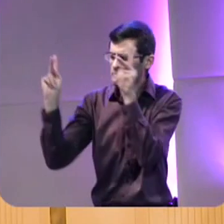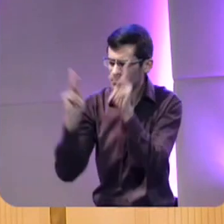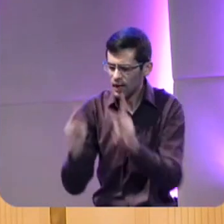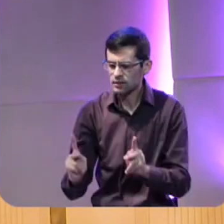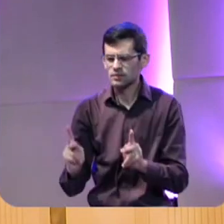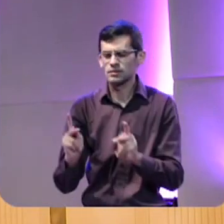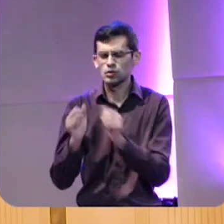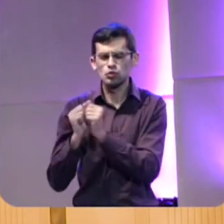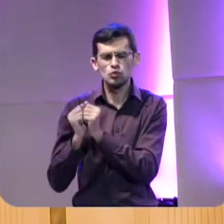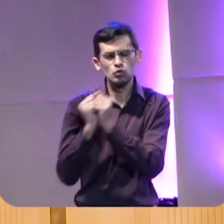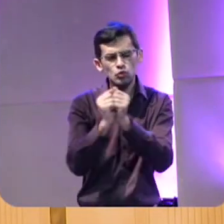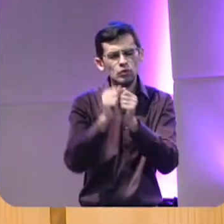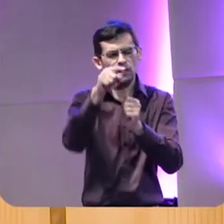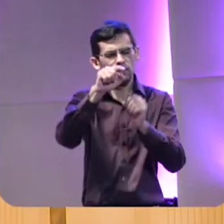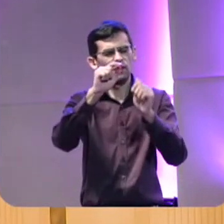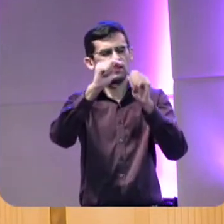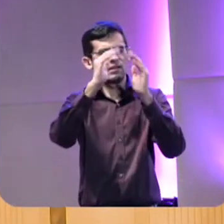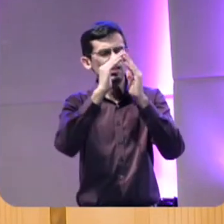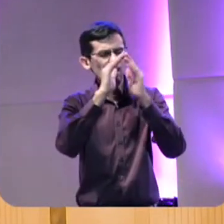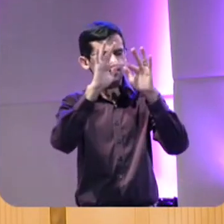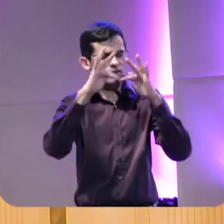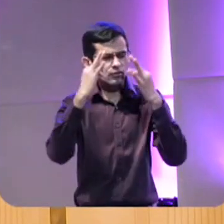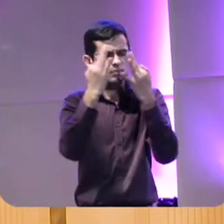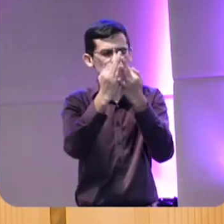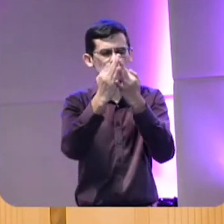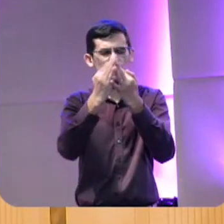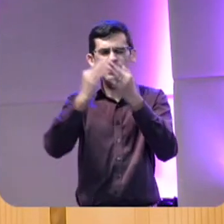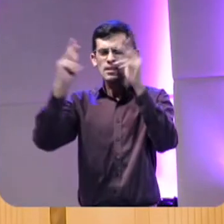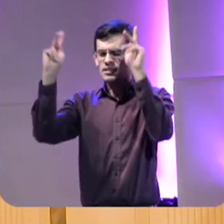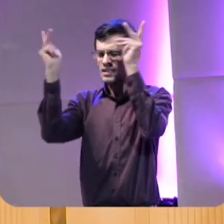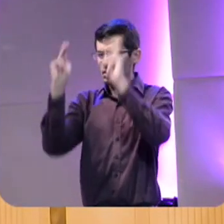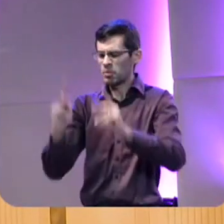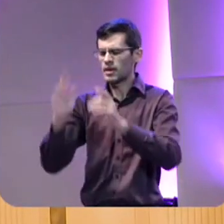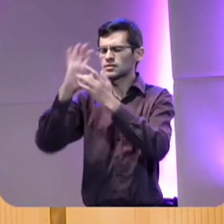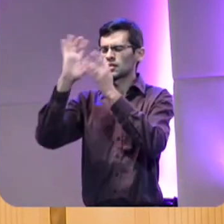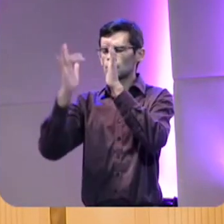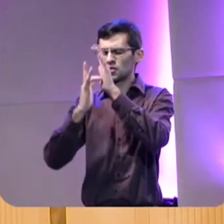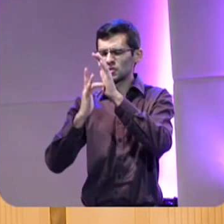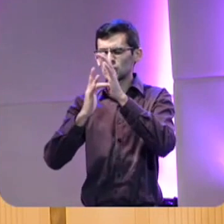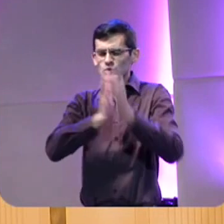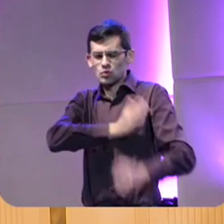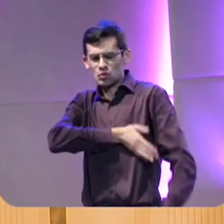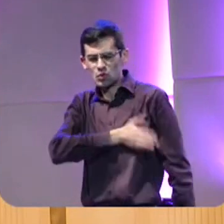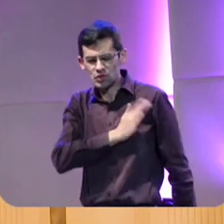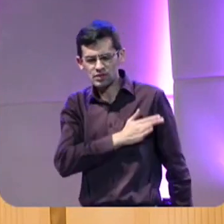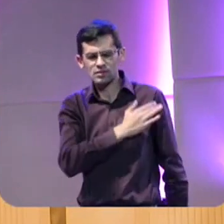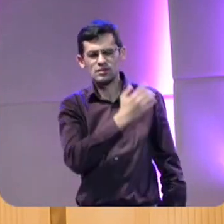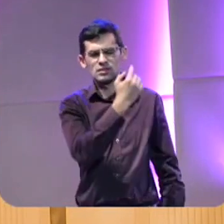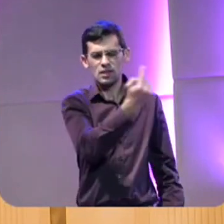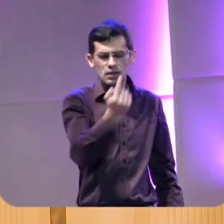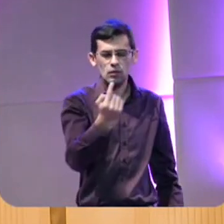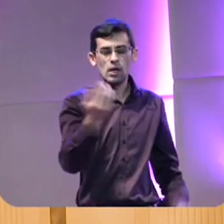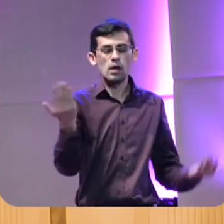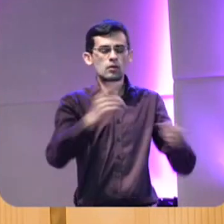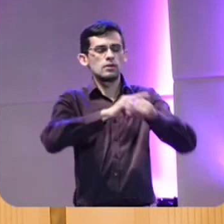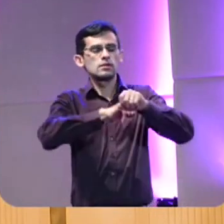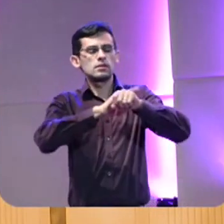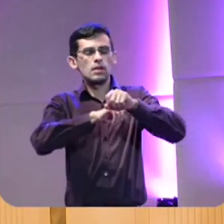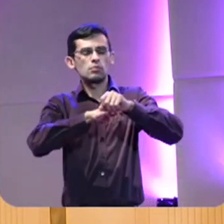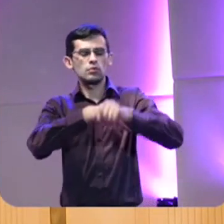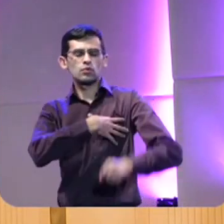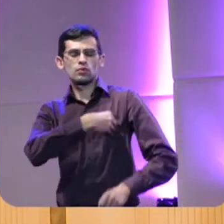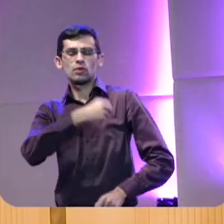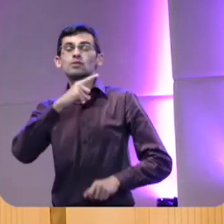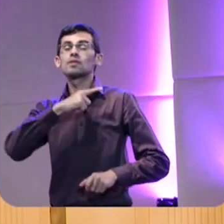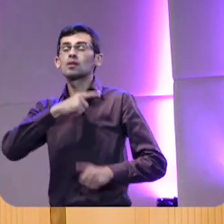Jesus esteja nessa casa, que a paz do Senhor Jesus esteja nesse coração. E nessa hora, esses teus filhos